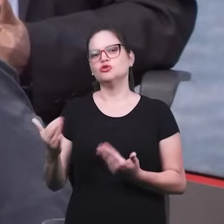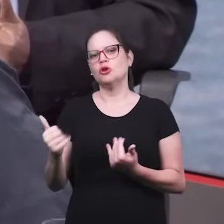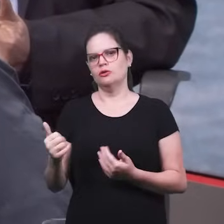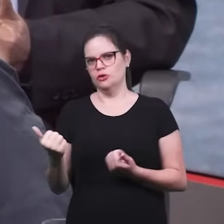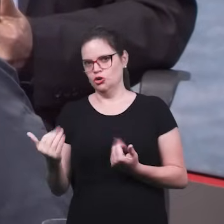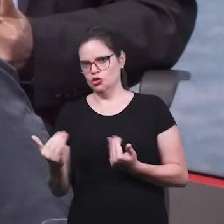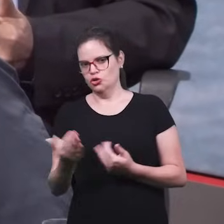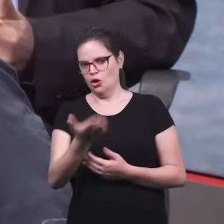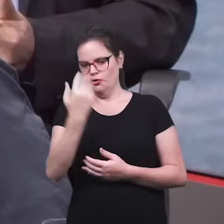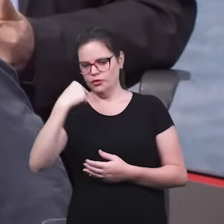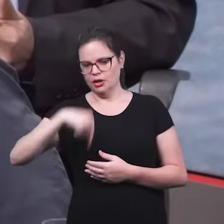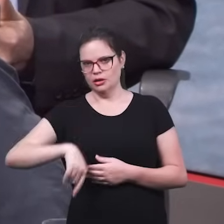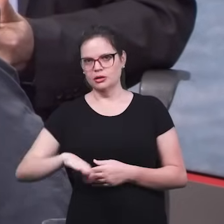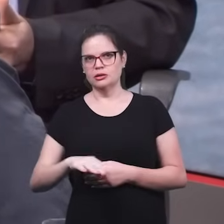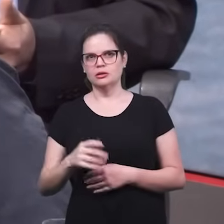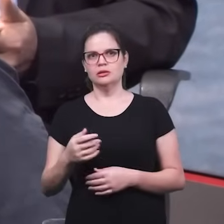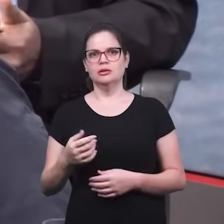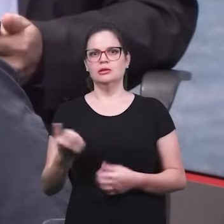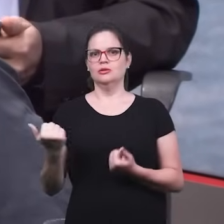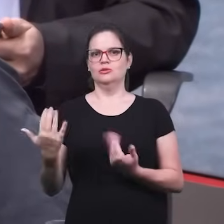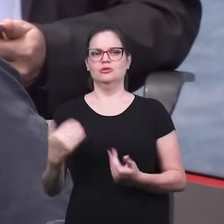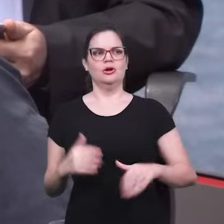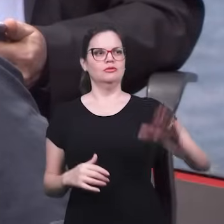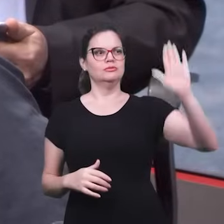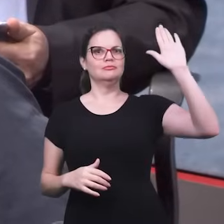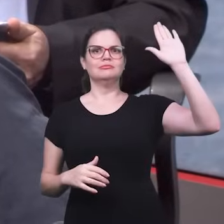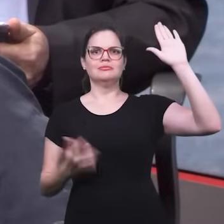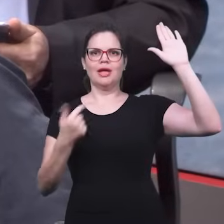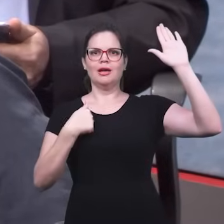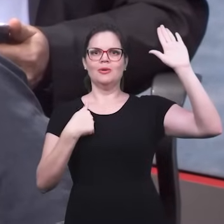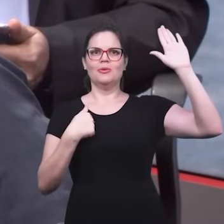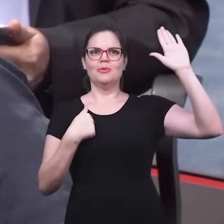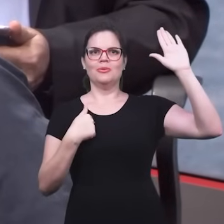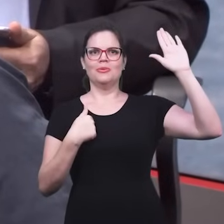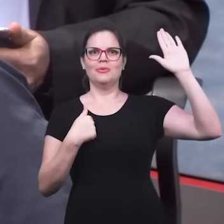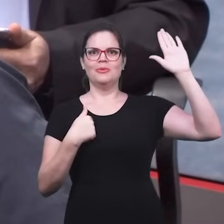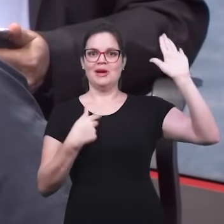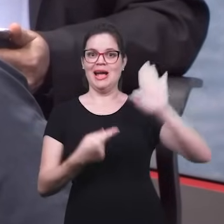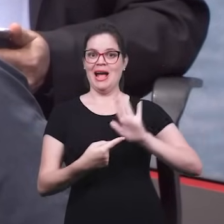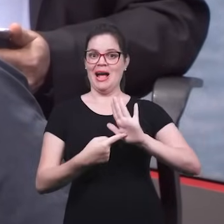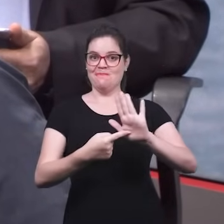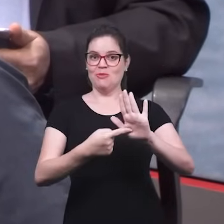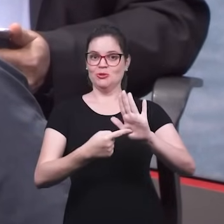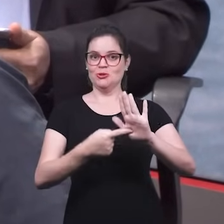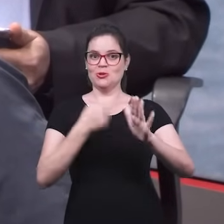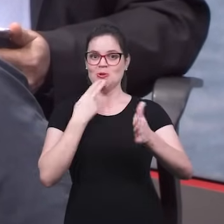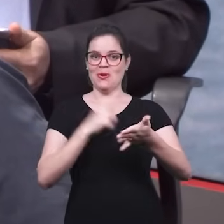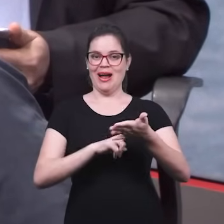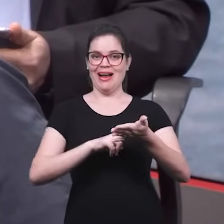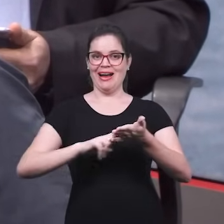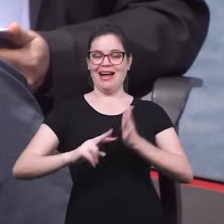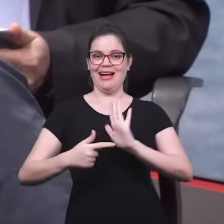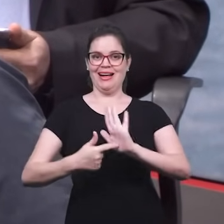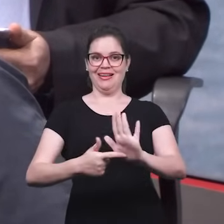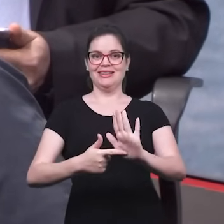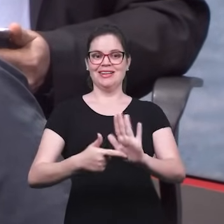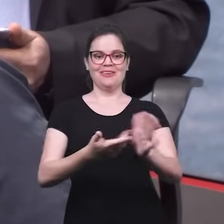está aqui? Aí o jovem levantou a mão, eu estou aqui. Glória a Deus. Aí trouxe o telegrama, a carta,